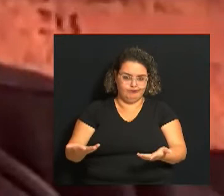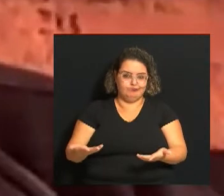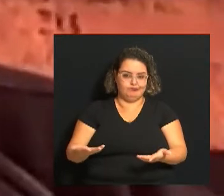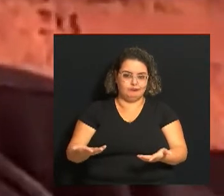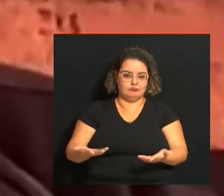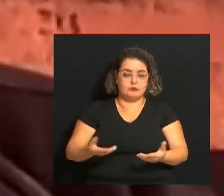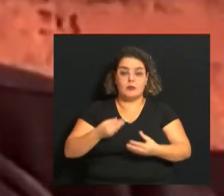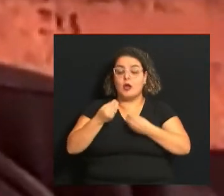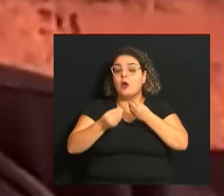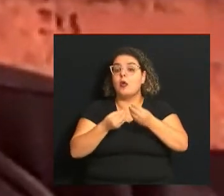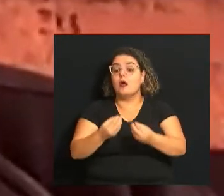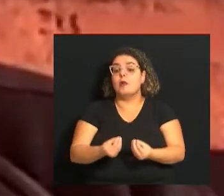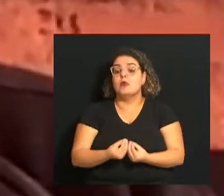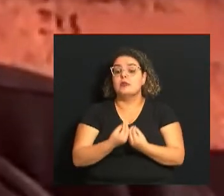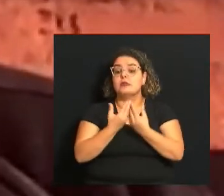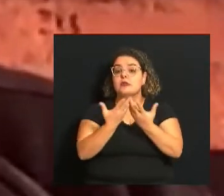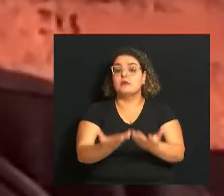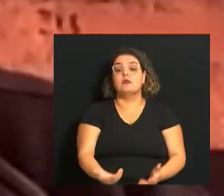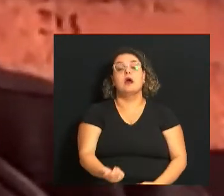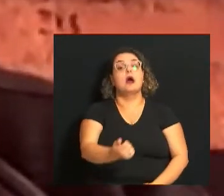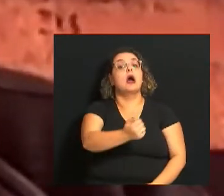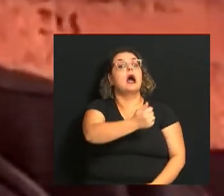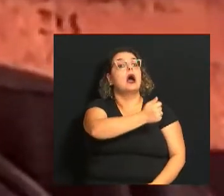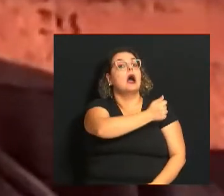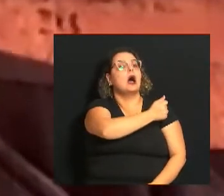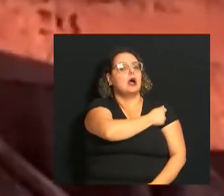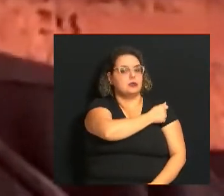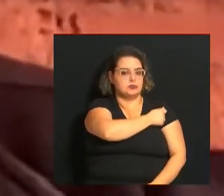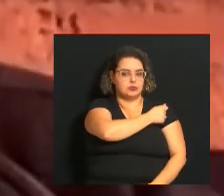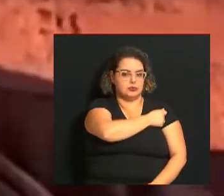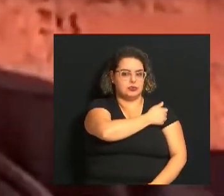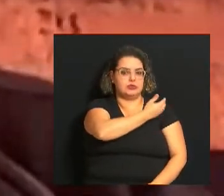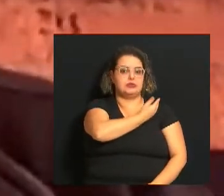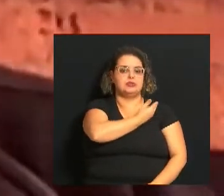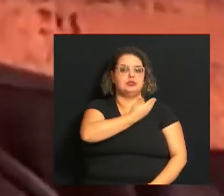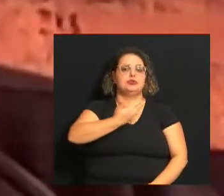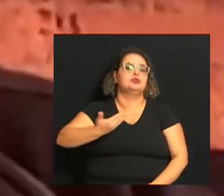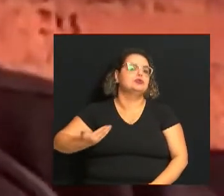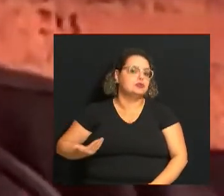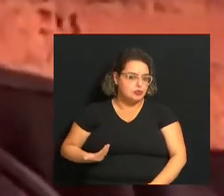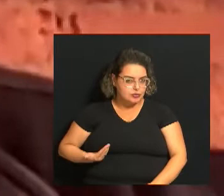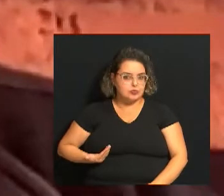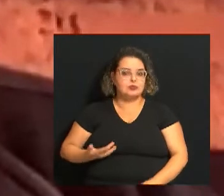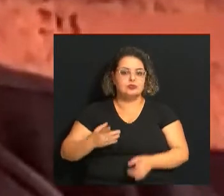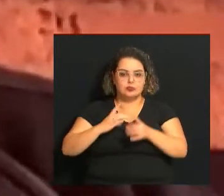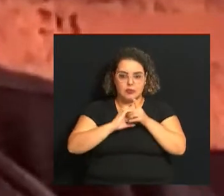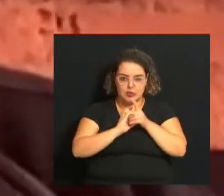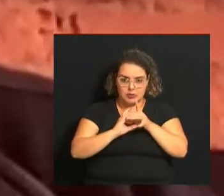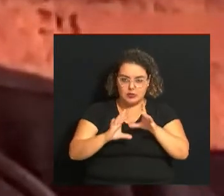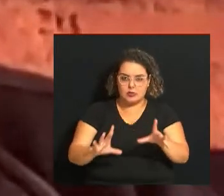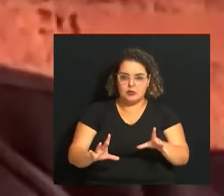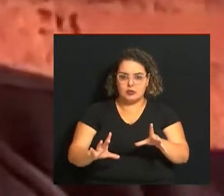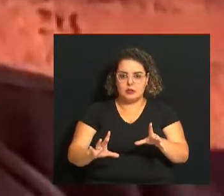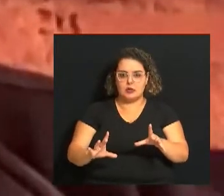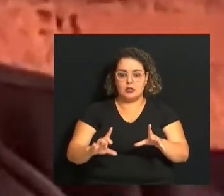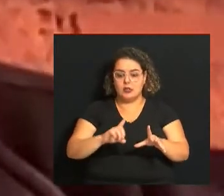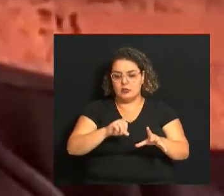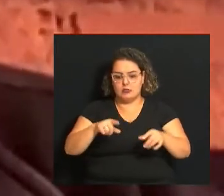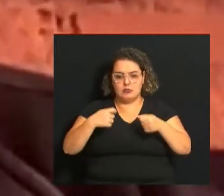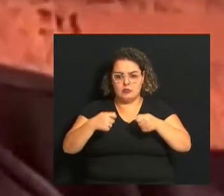como devolver autoridade aos governantes por meio da democracia, né? Sem que a gente incorra